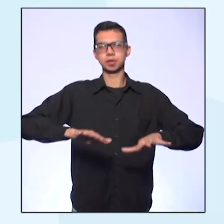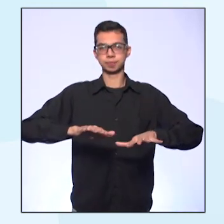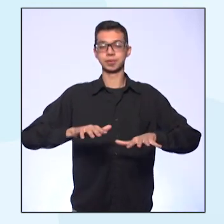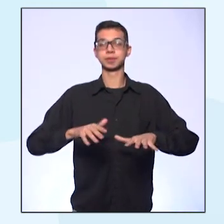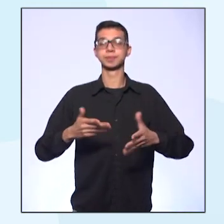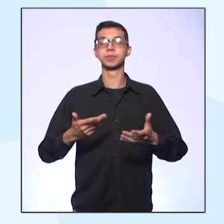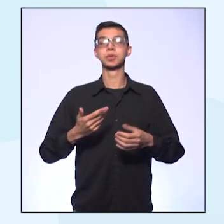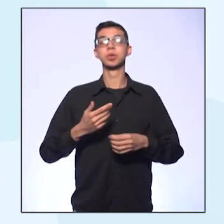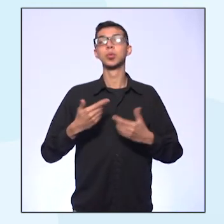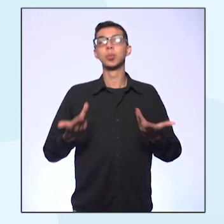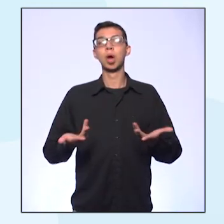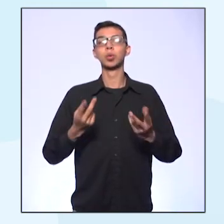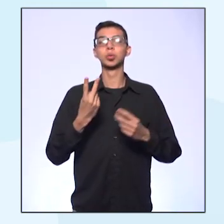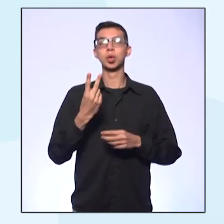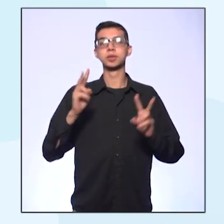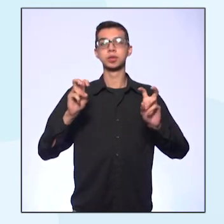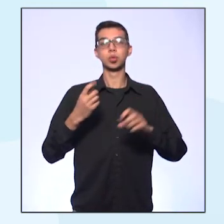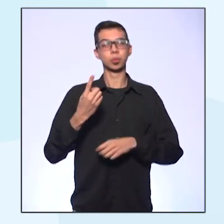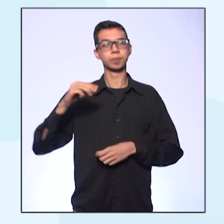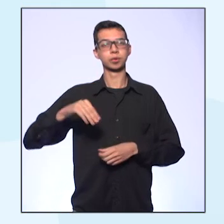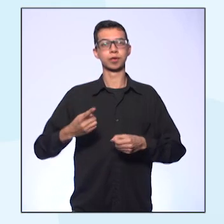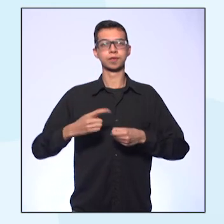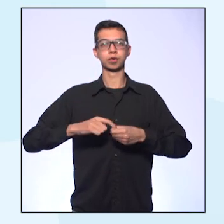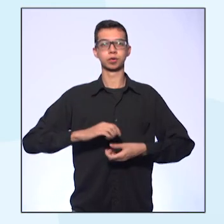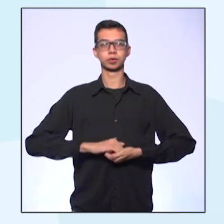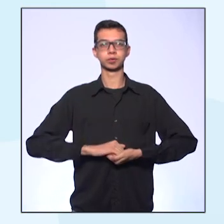e já voltamos.